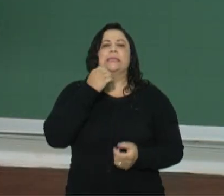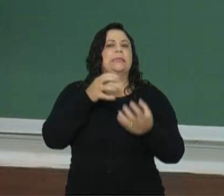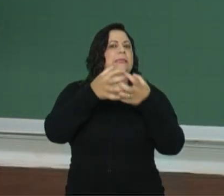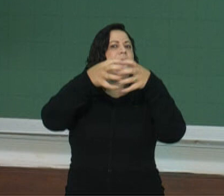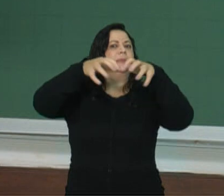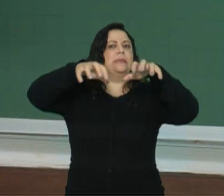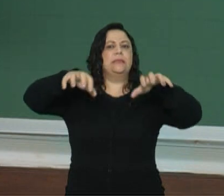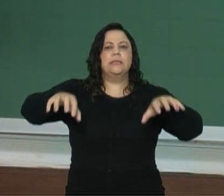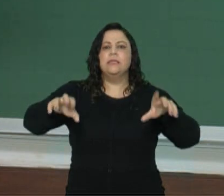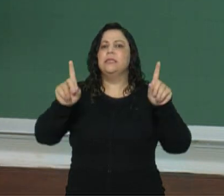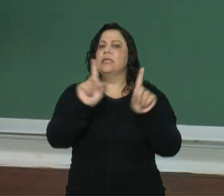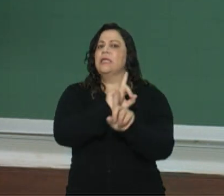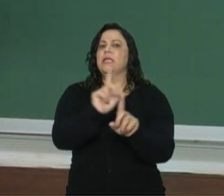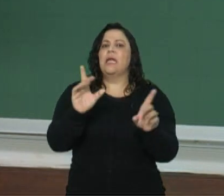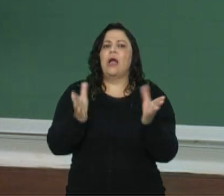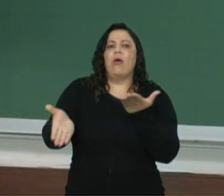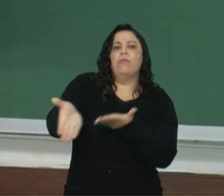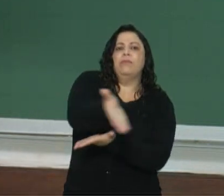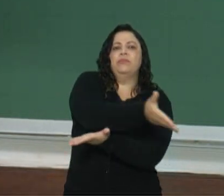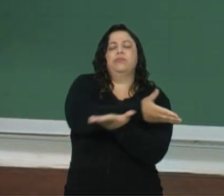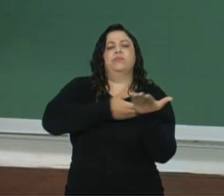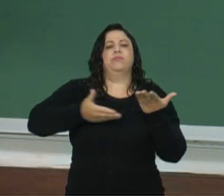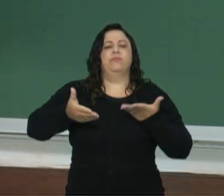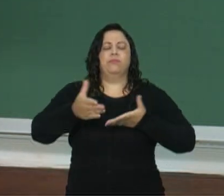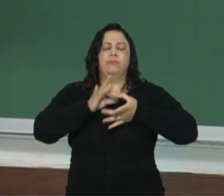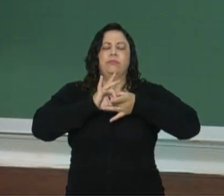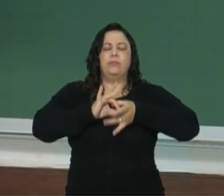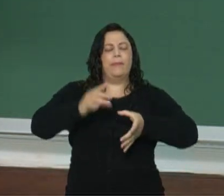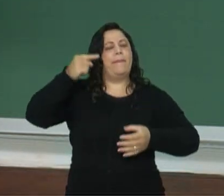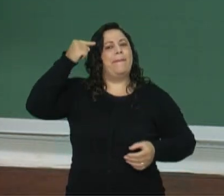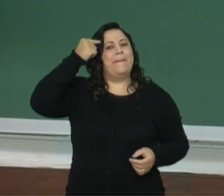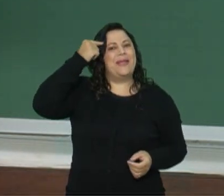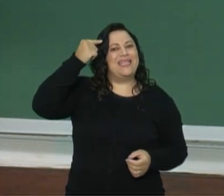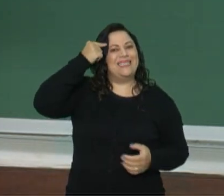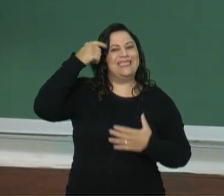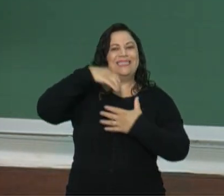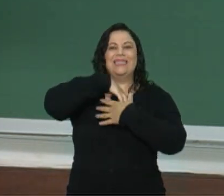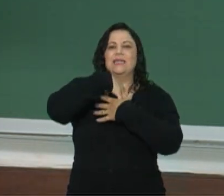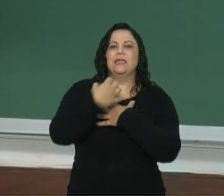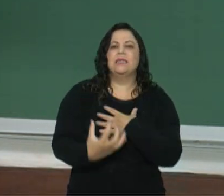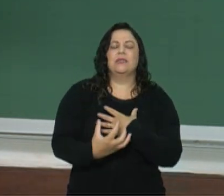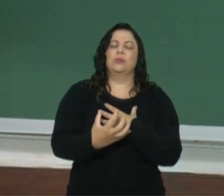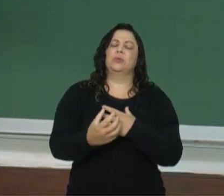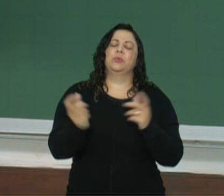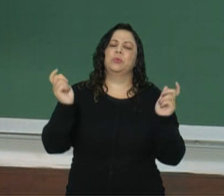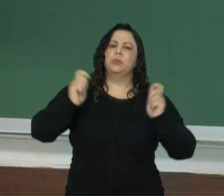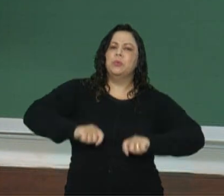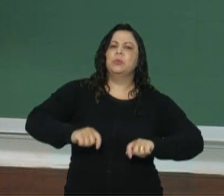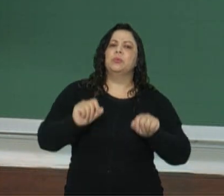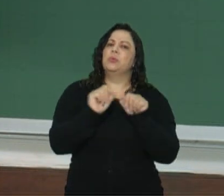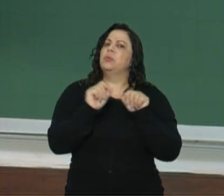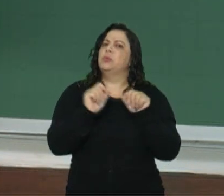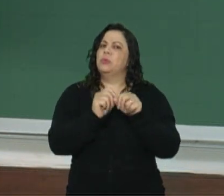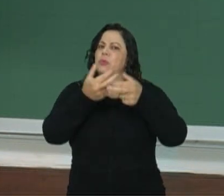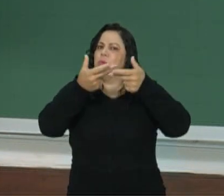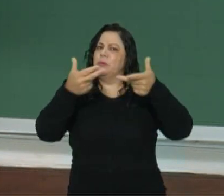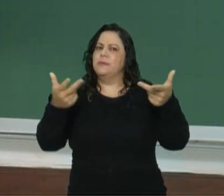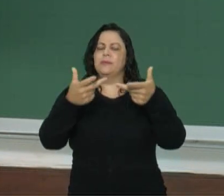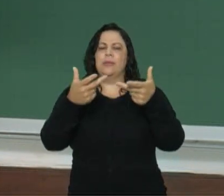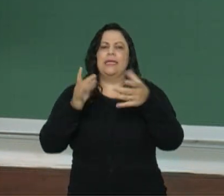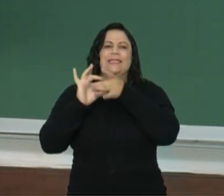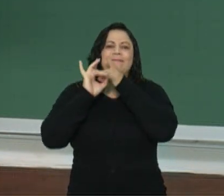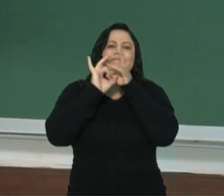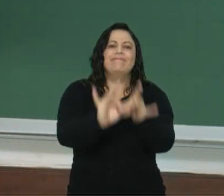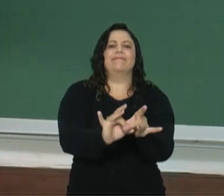separa a relação entre pensar e agir nessa forma de pensamento. Ou seja, enquanto que, na maioria